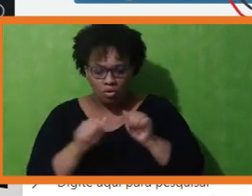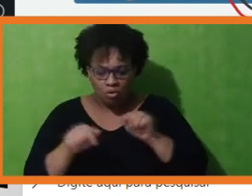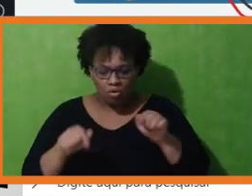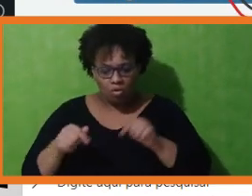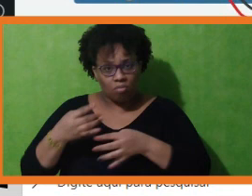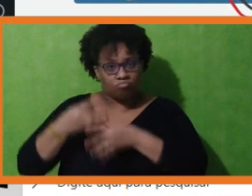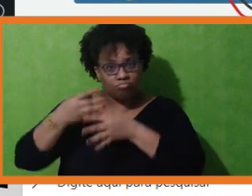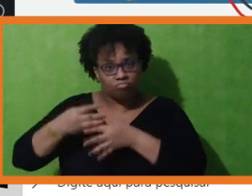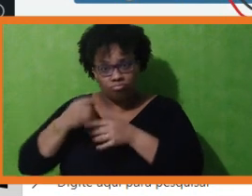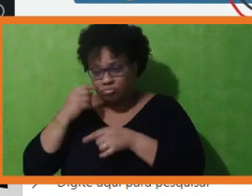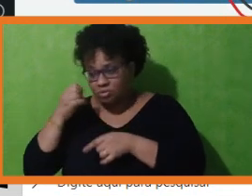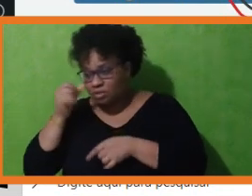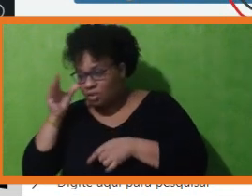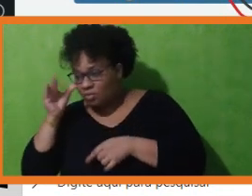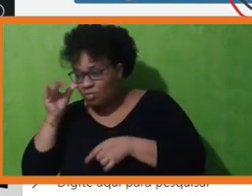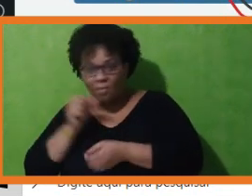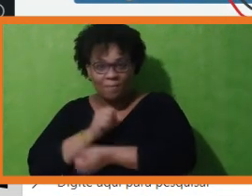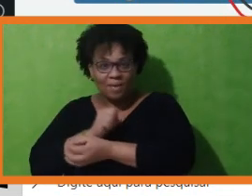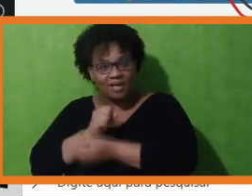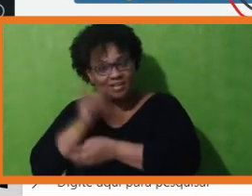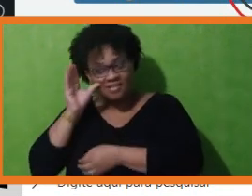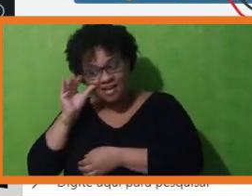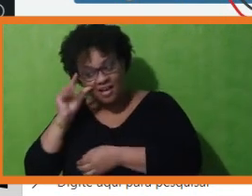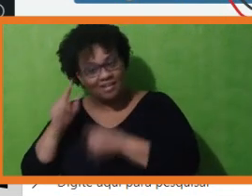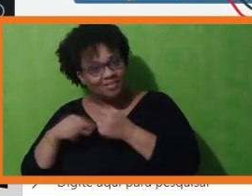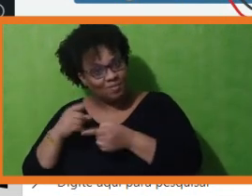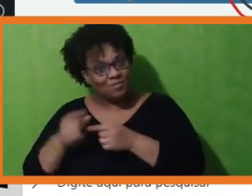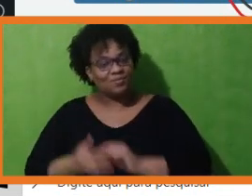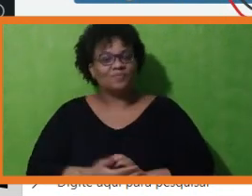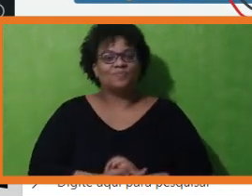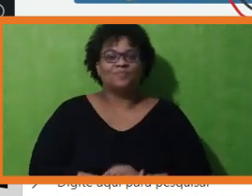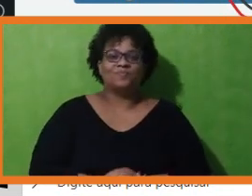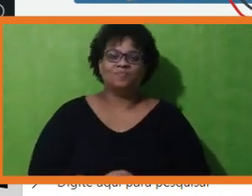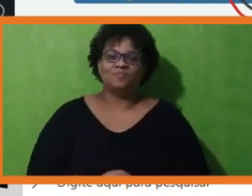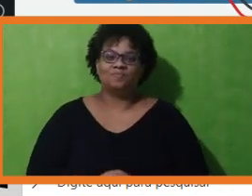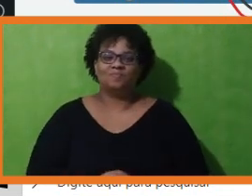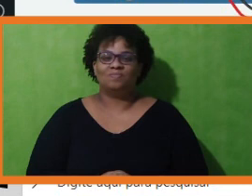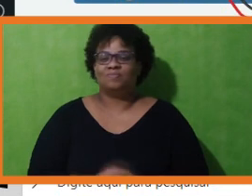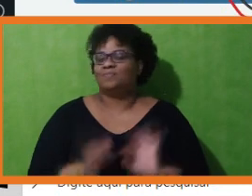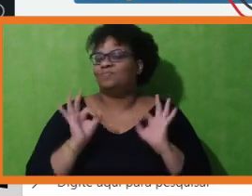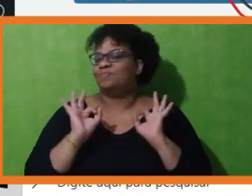Vou deixar aqui a programação que eu já fiz como comentário, caso eu precise dar uma pescada nela depois.